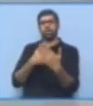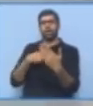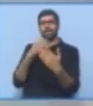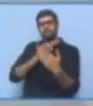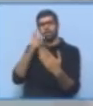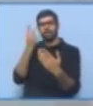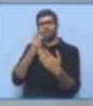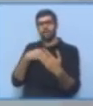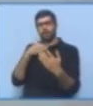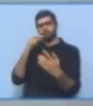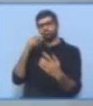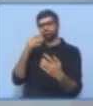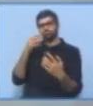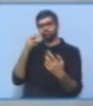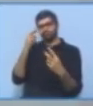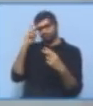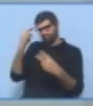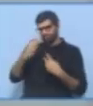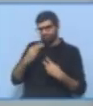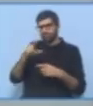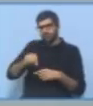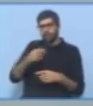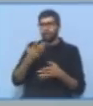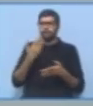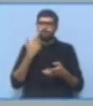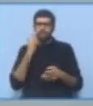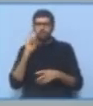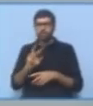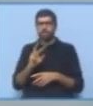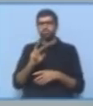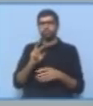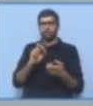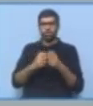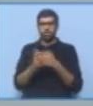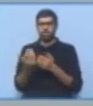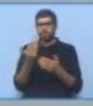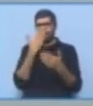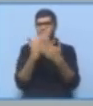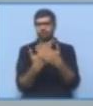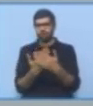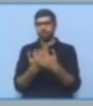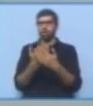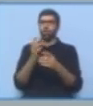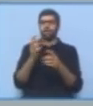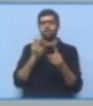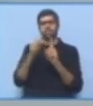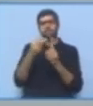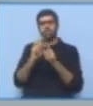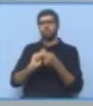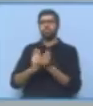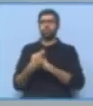vivo a vida, como eu exploro e como eu encaro cada problema da vida, mudou.